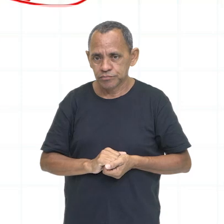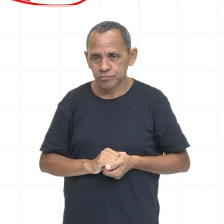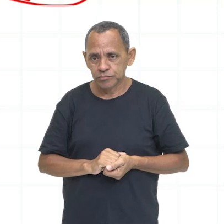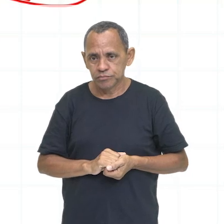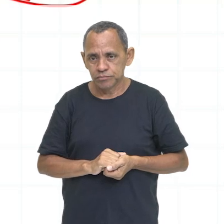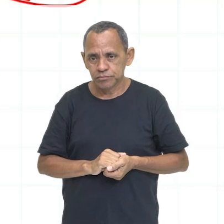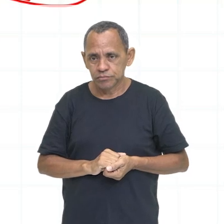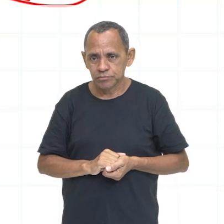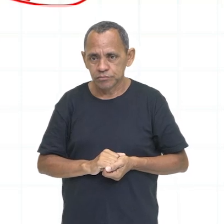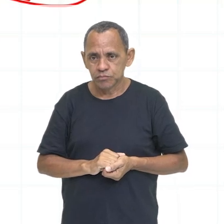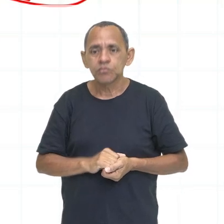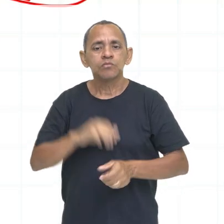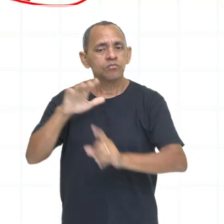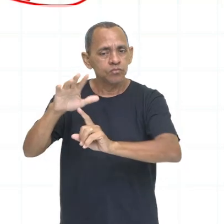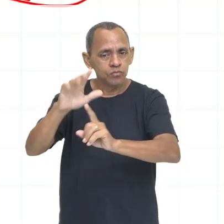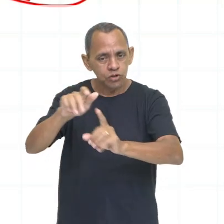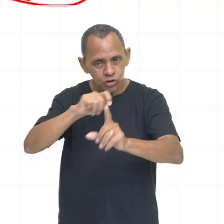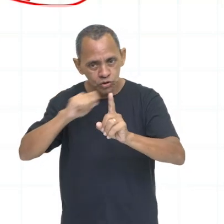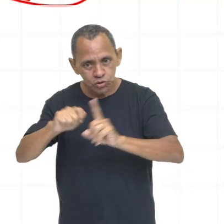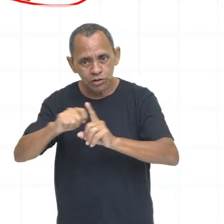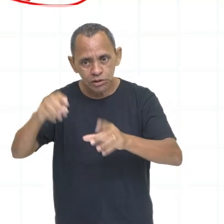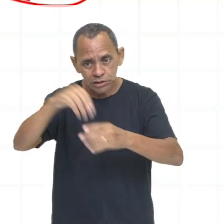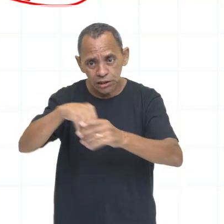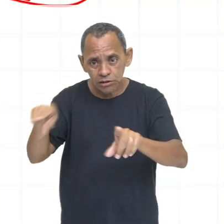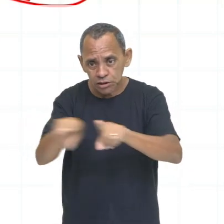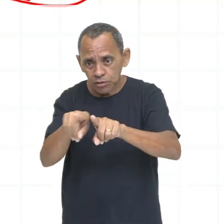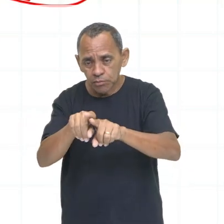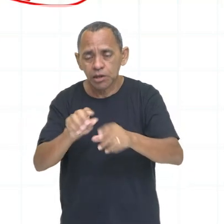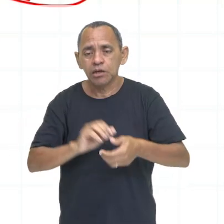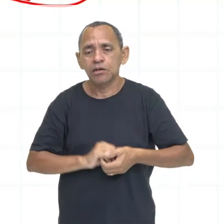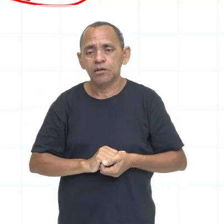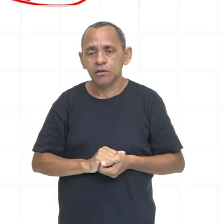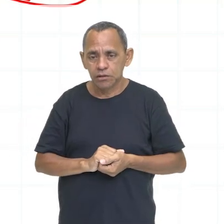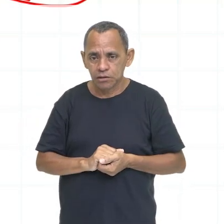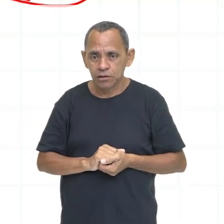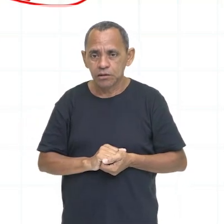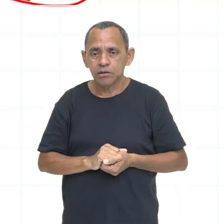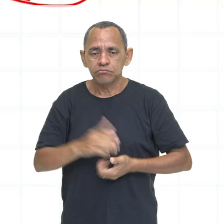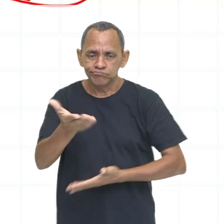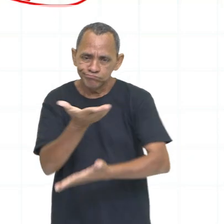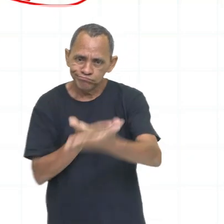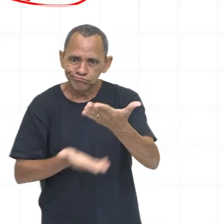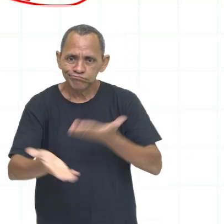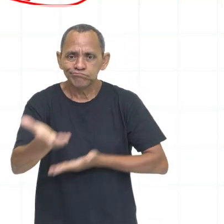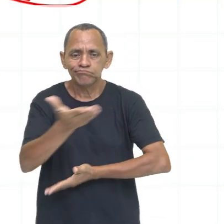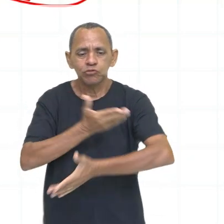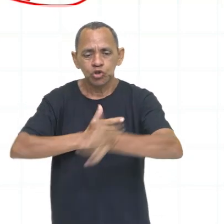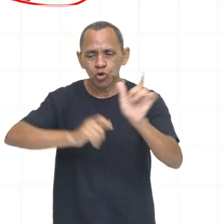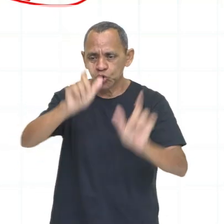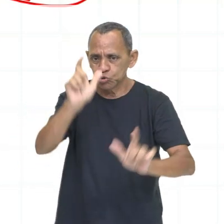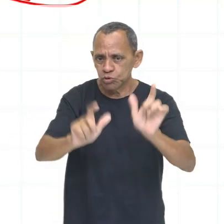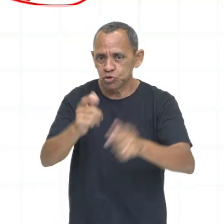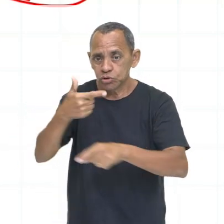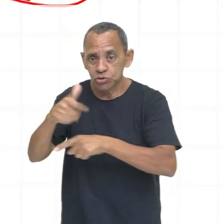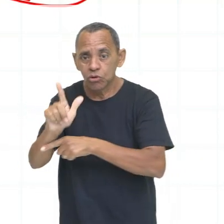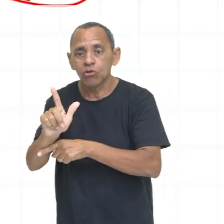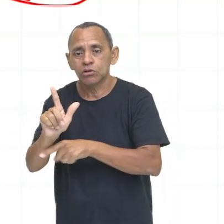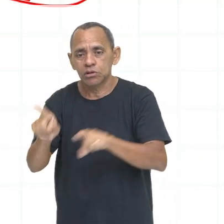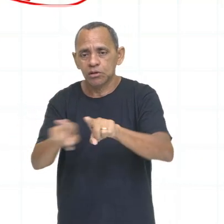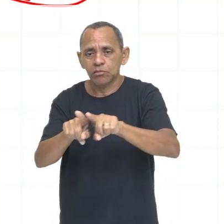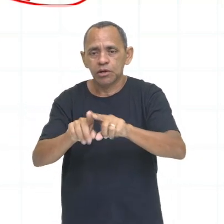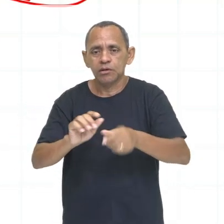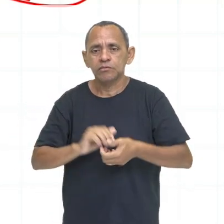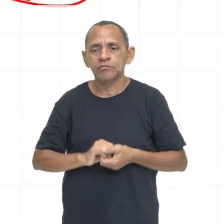influência social, and interactions with others, e interações com os outros. Então, a identidade, gente,